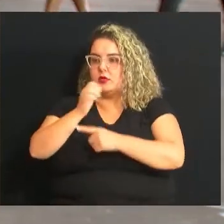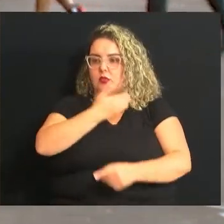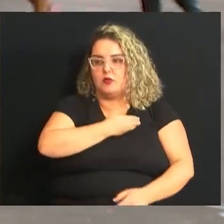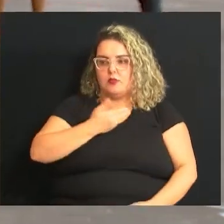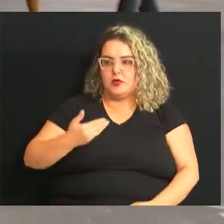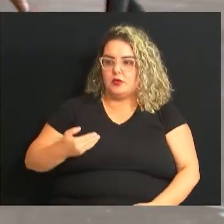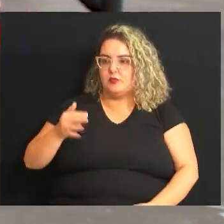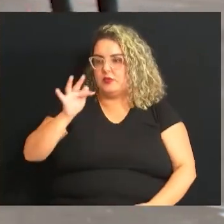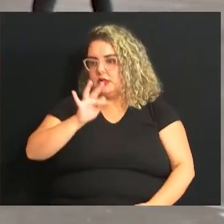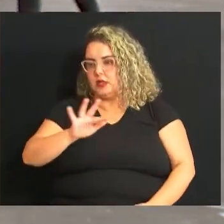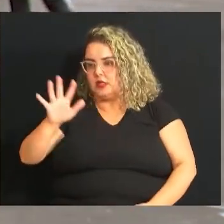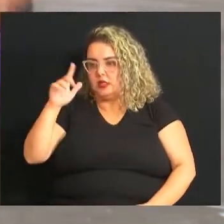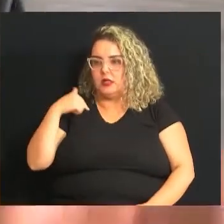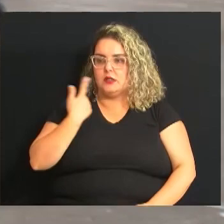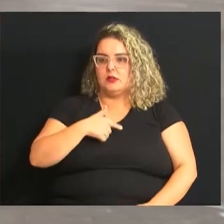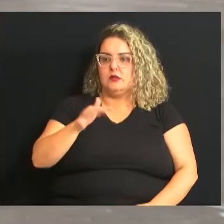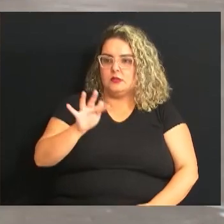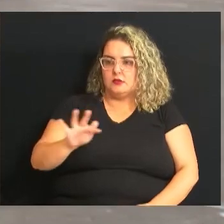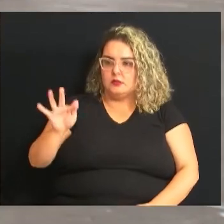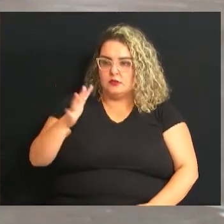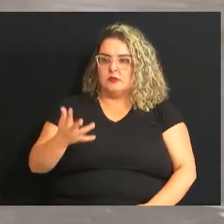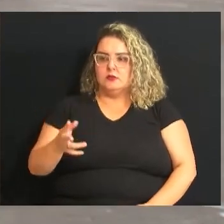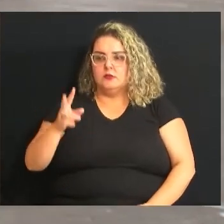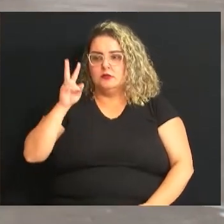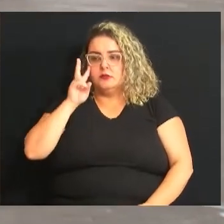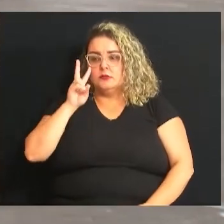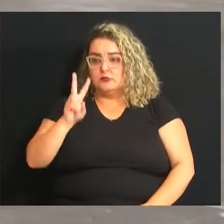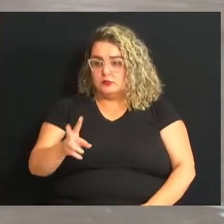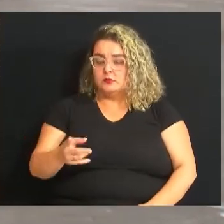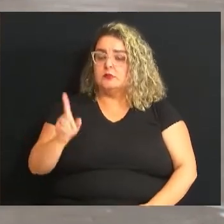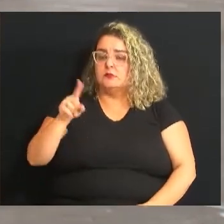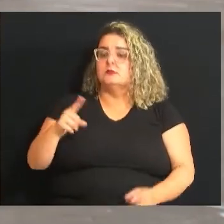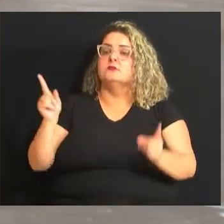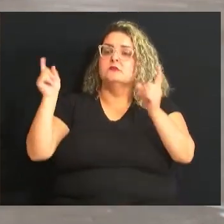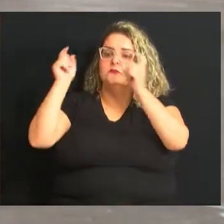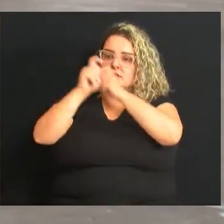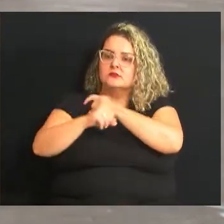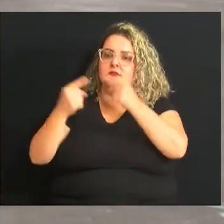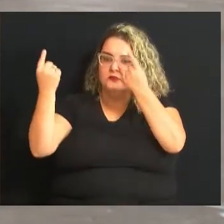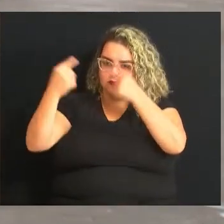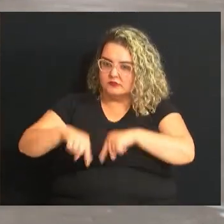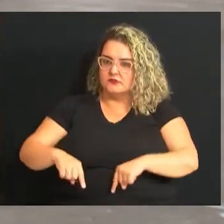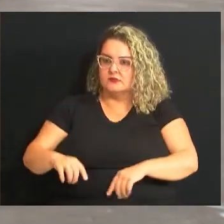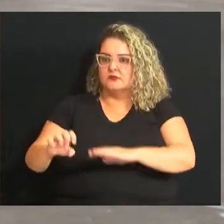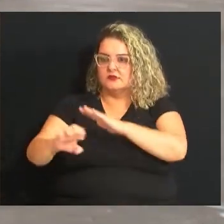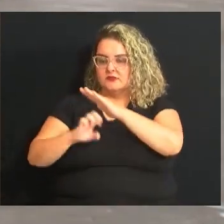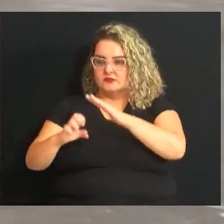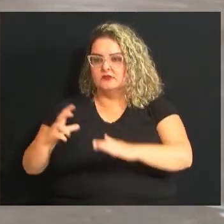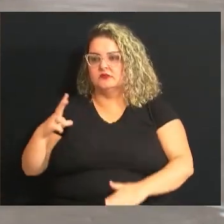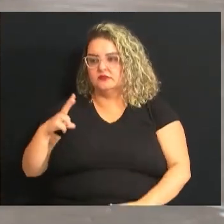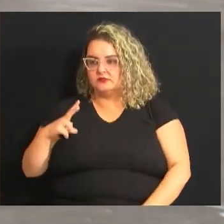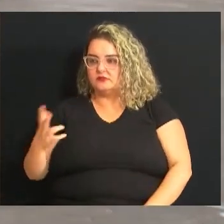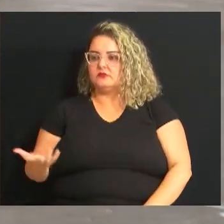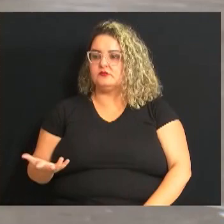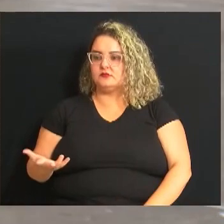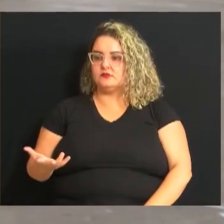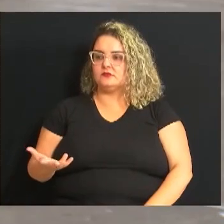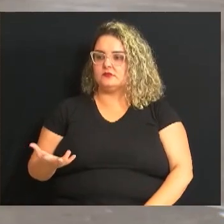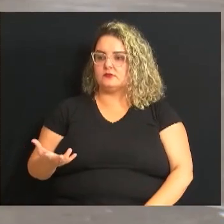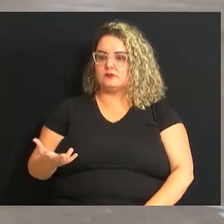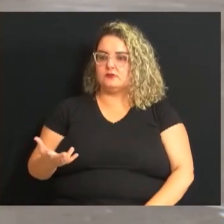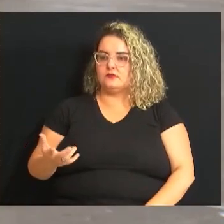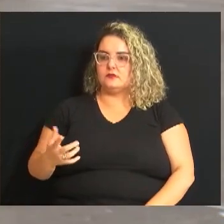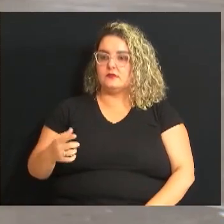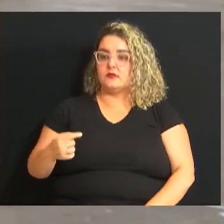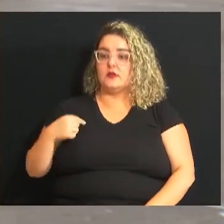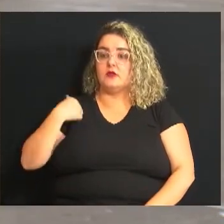estadual, do governo federal, das nossas universidades. Isso é um desafio também das empresas privadas.